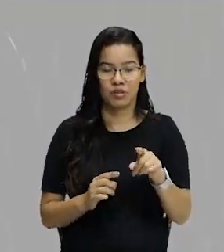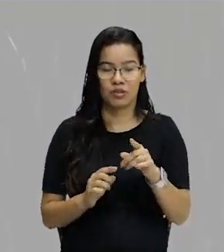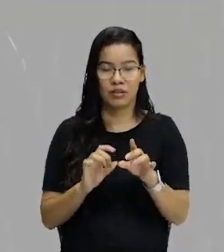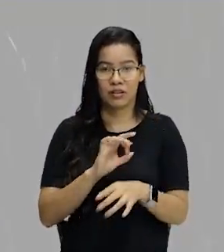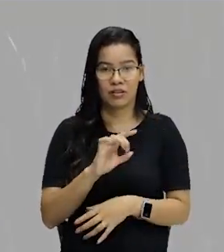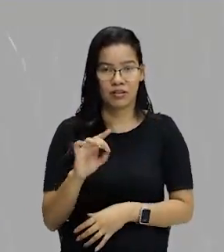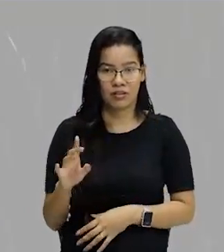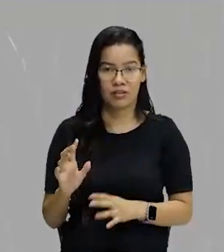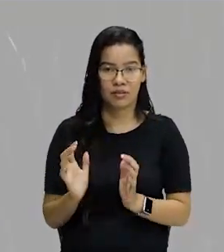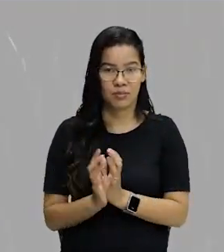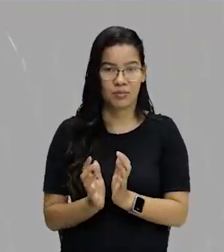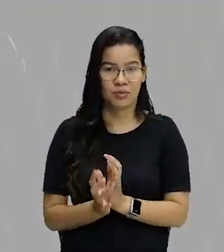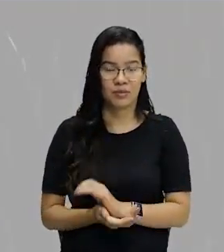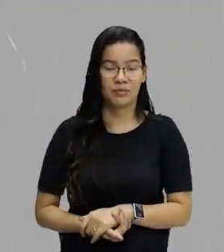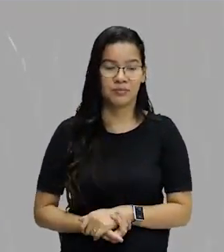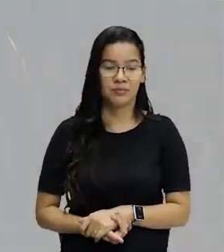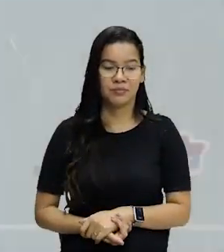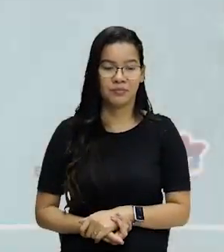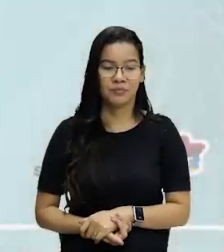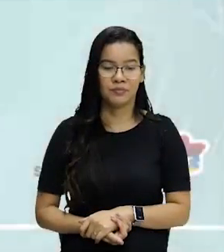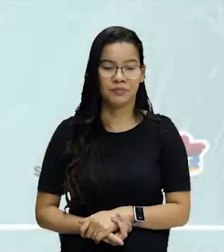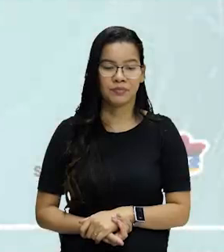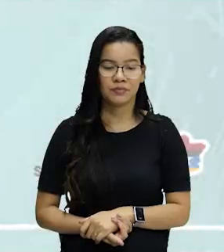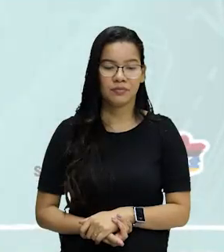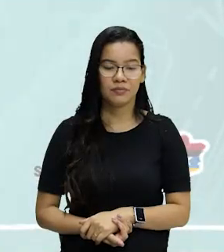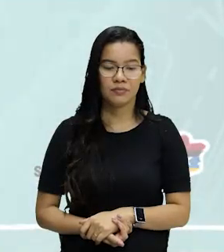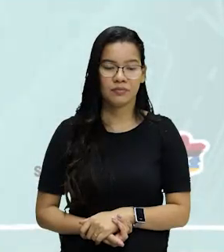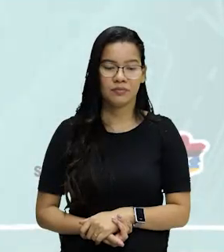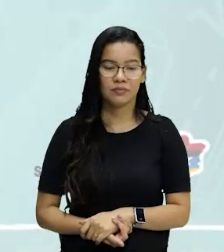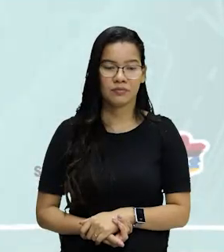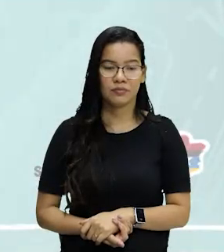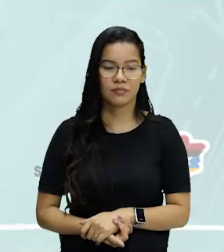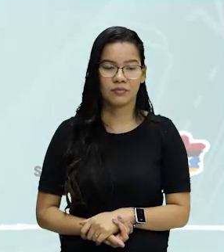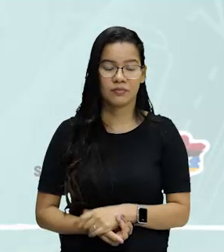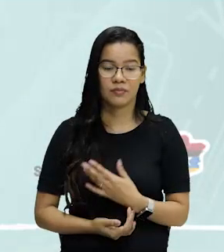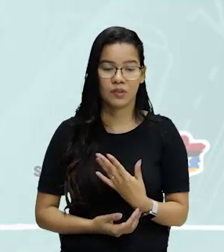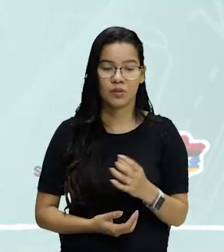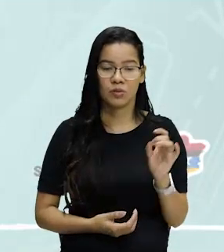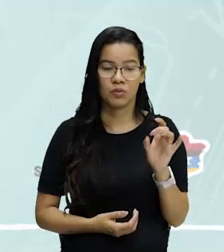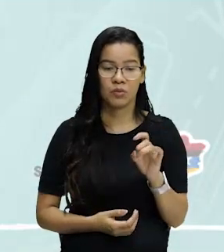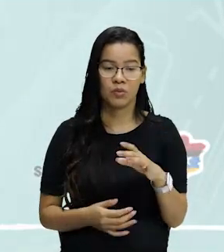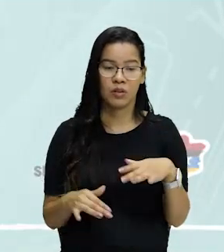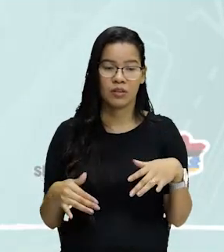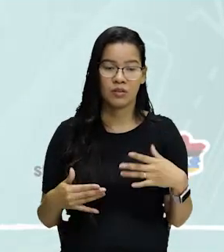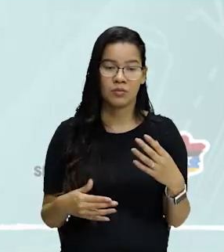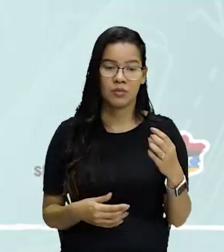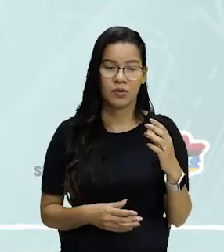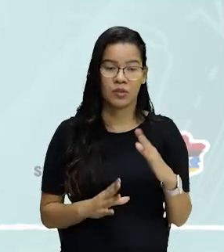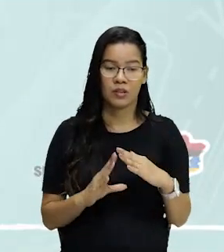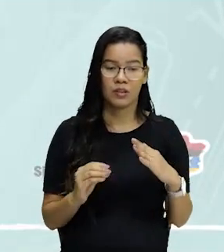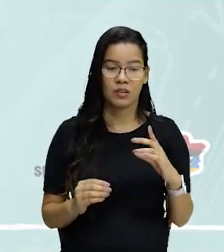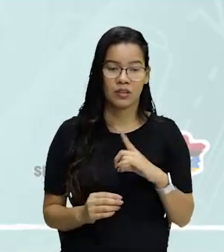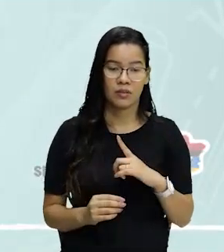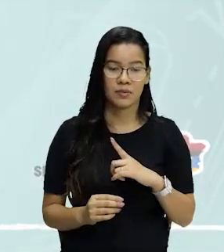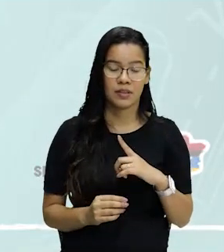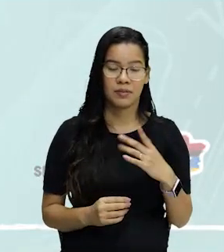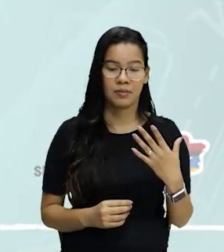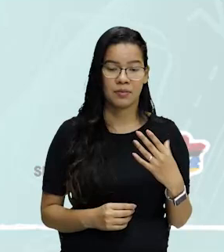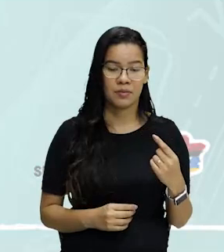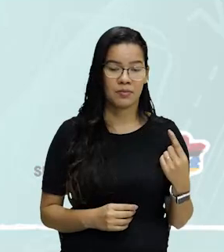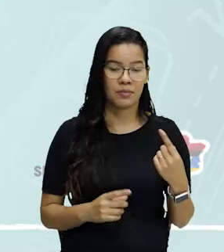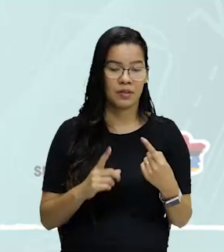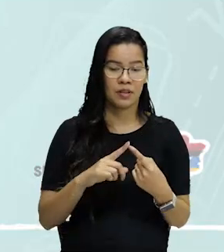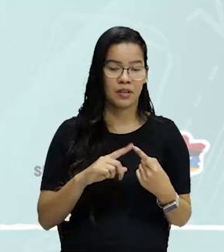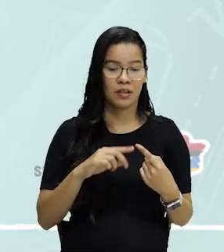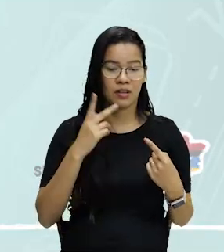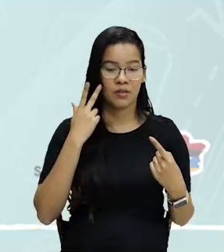Tá certo? Vamos lá, continuando. Modalidades da escalada. Temos a escalada tradicional.